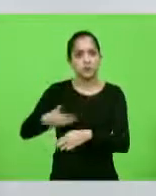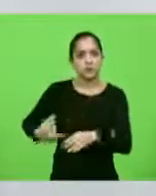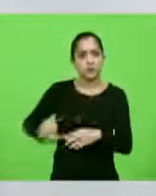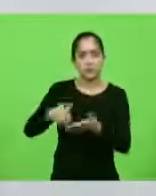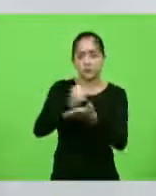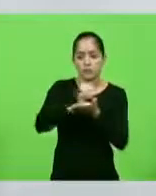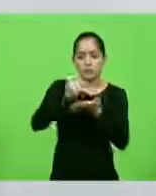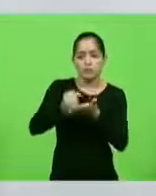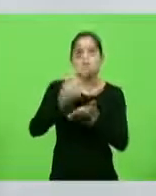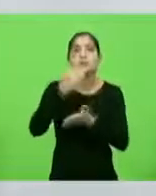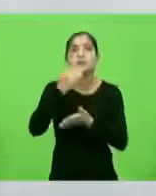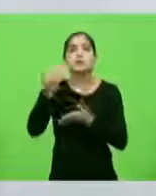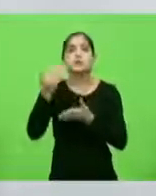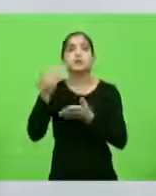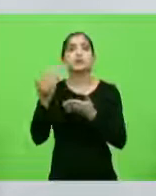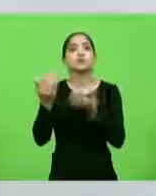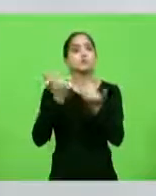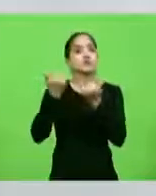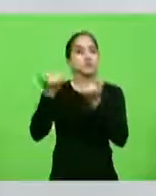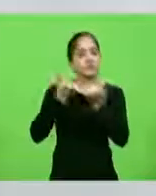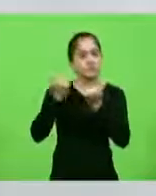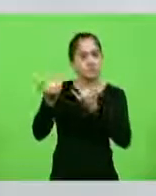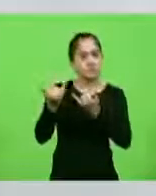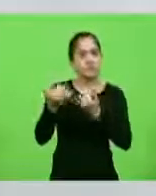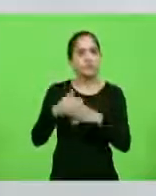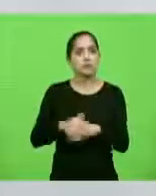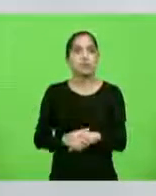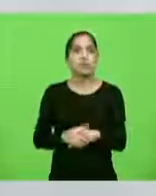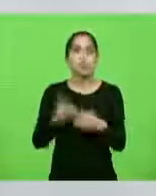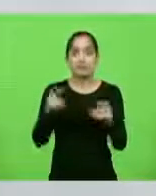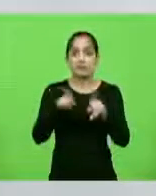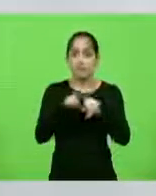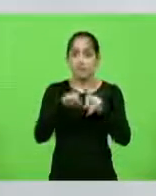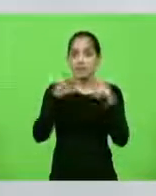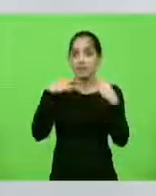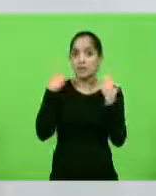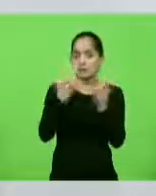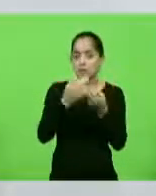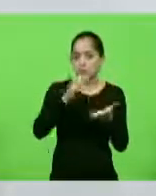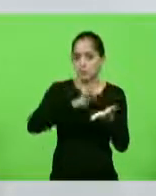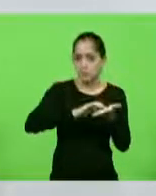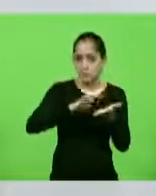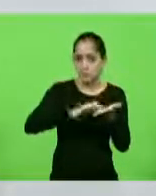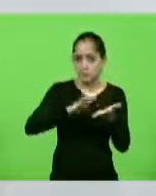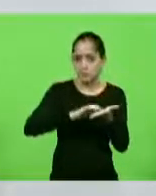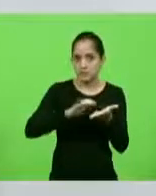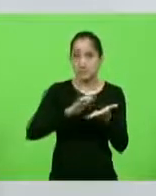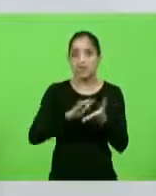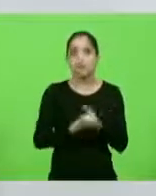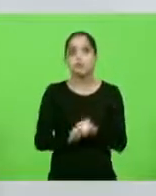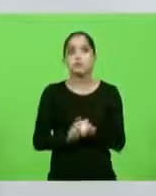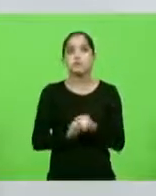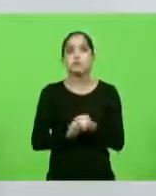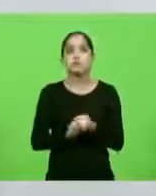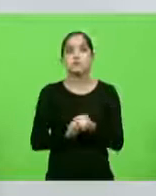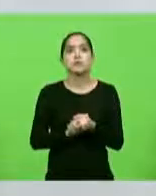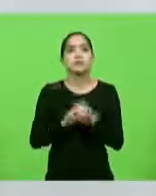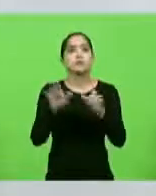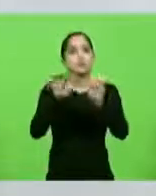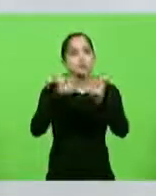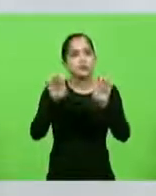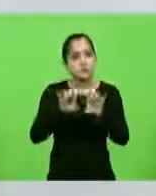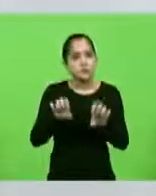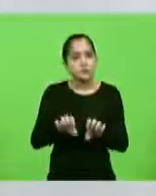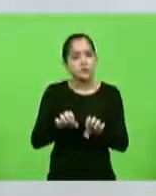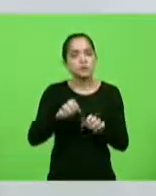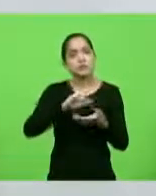informação, estamos buscando essa reunião com os secretários, em especial a secretária Carmen, de Saúde, ao secretário de Infraestrutura e